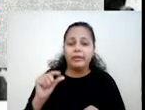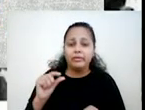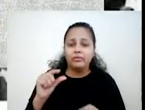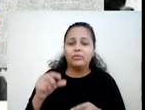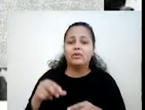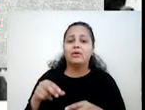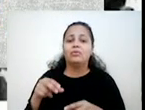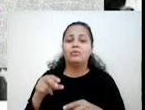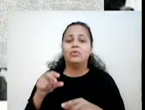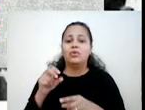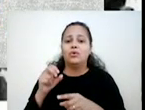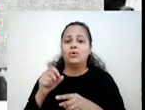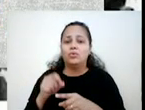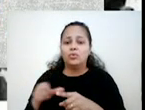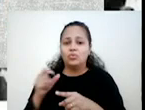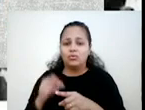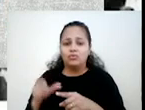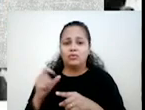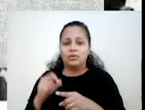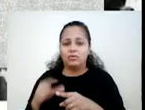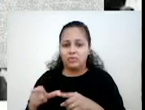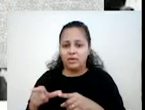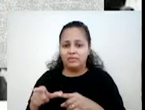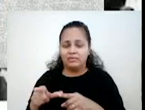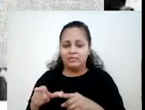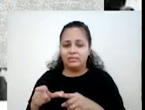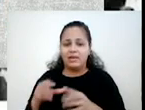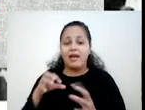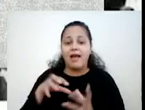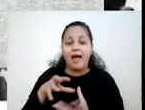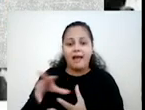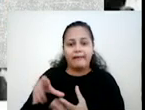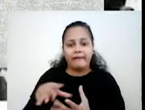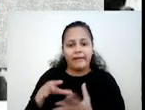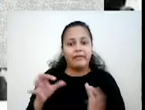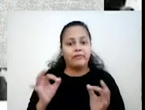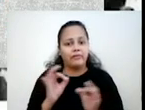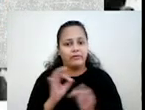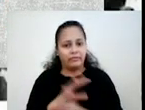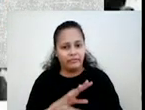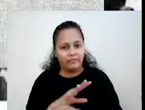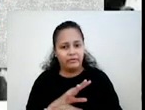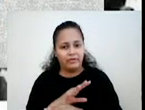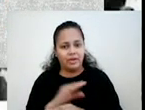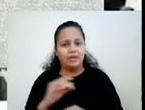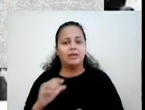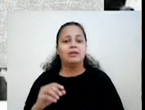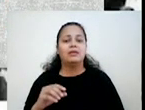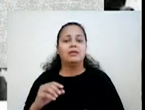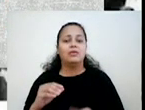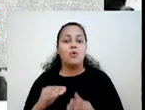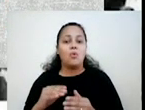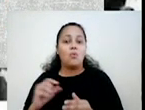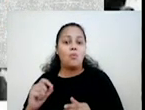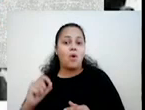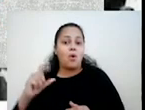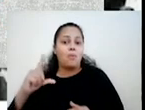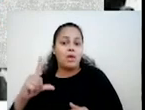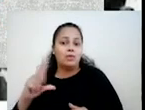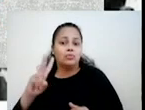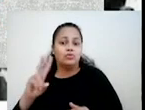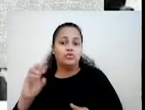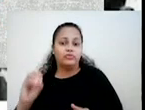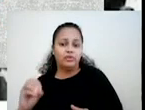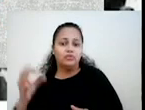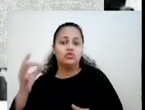Né? A greve teve fim quando as autoridades determinaram um aumento de 20% dos salários e